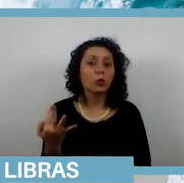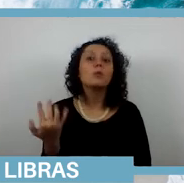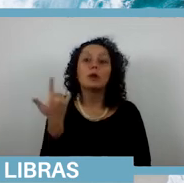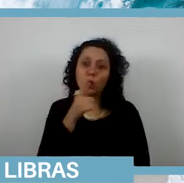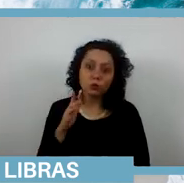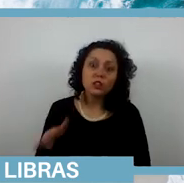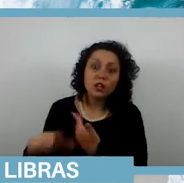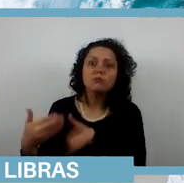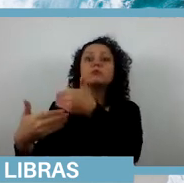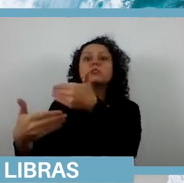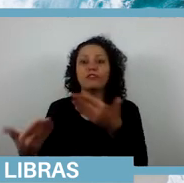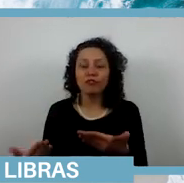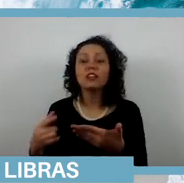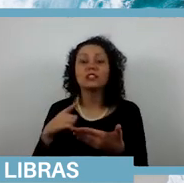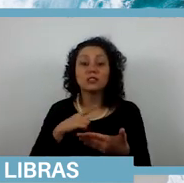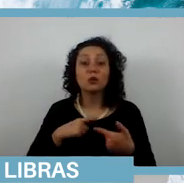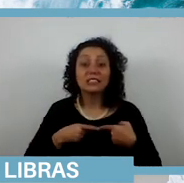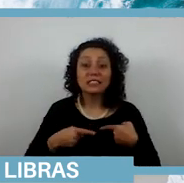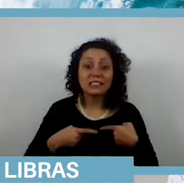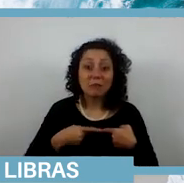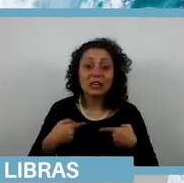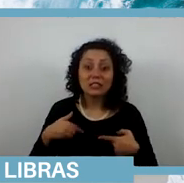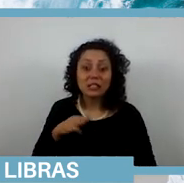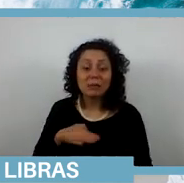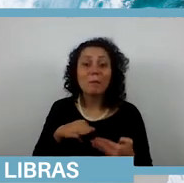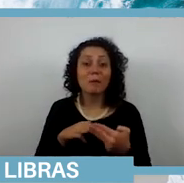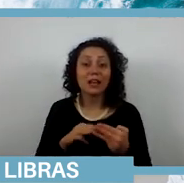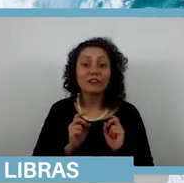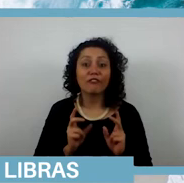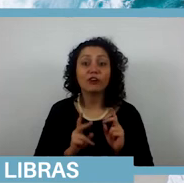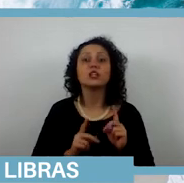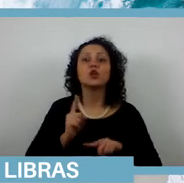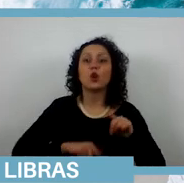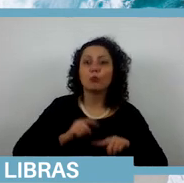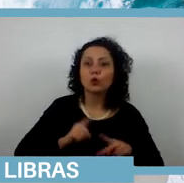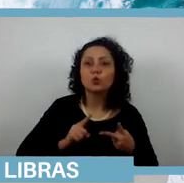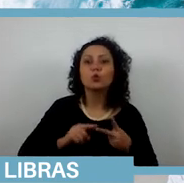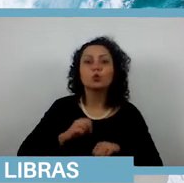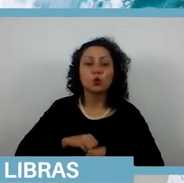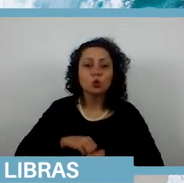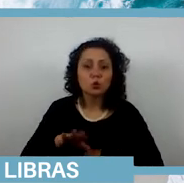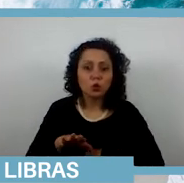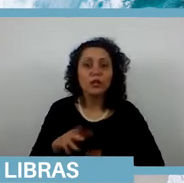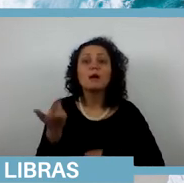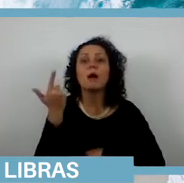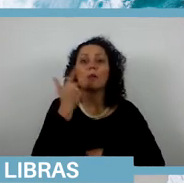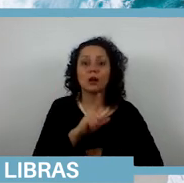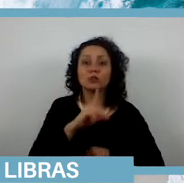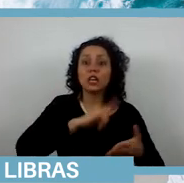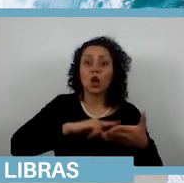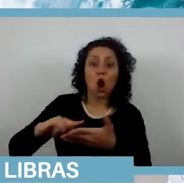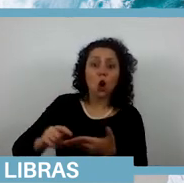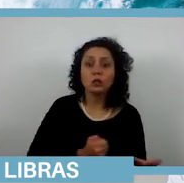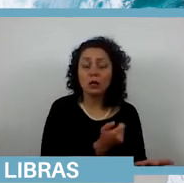calcula aí se estabelecer metas tema mais de venda de produtos de consultoria de tudo para pagar todas as contas do